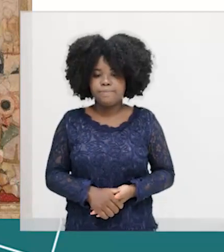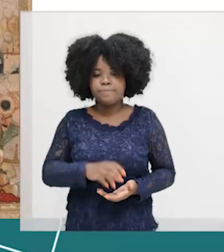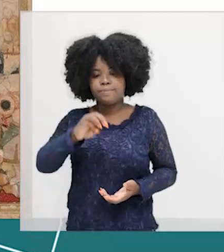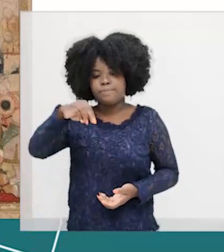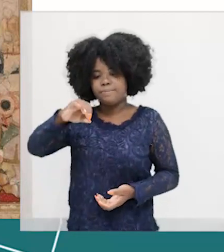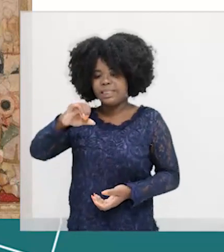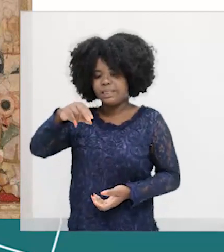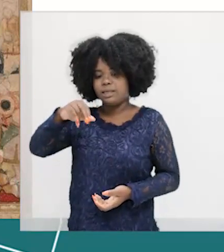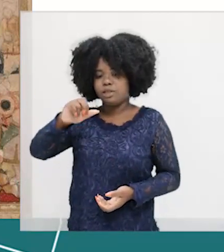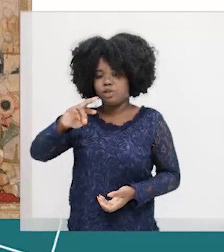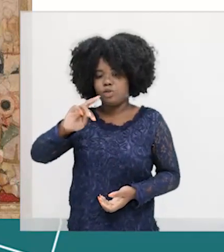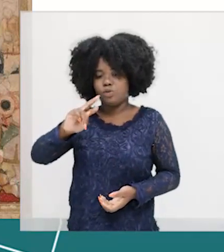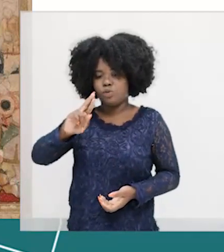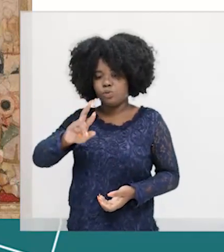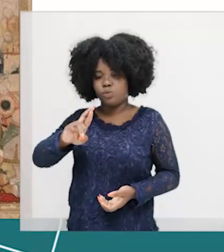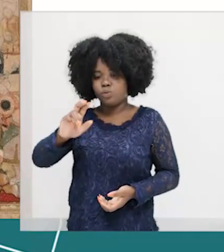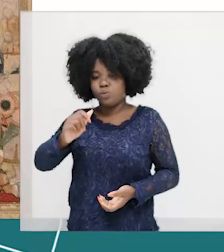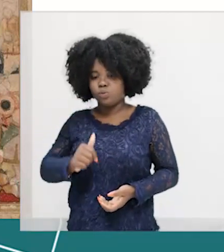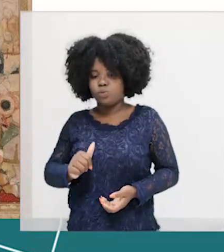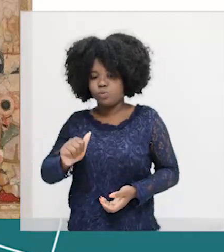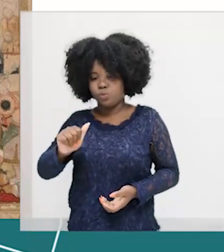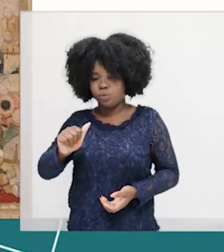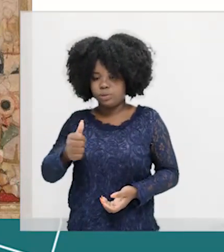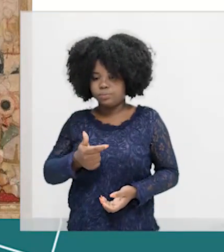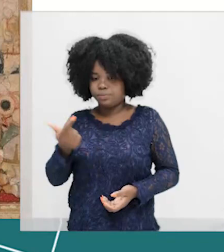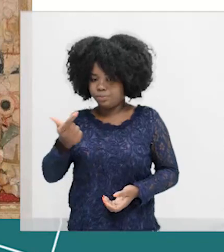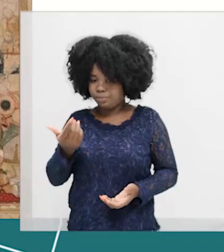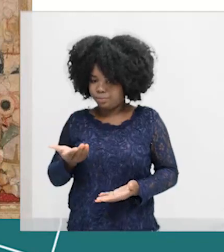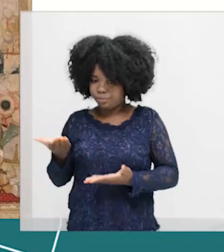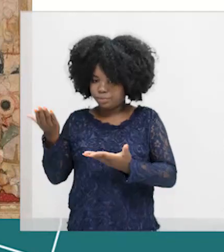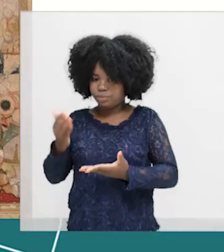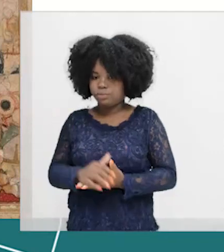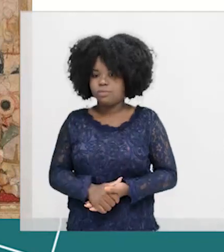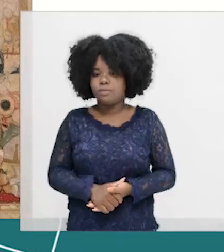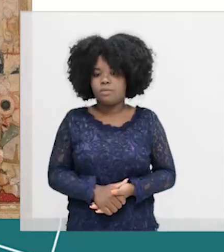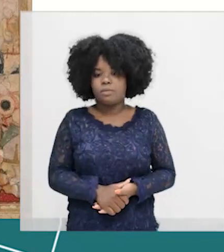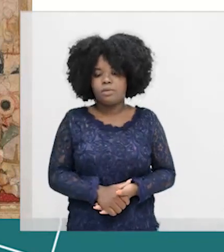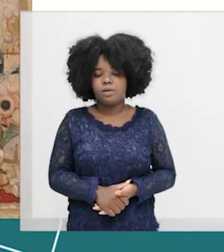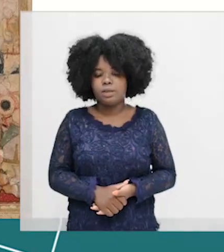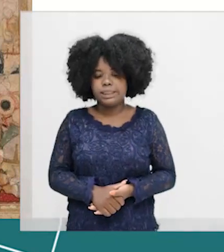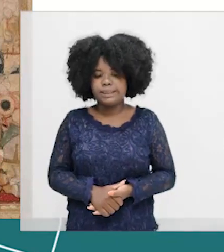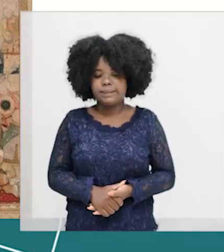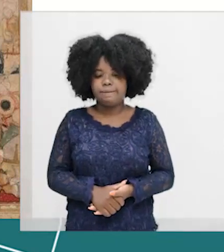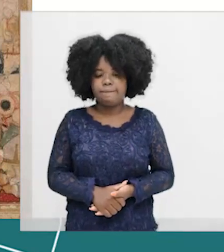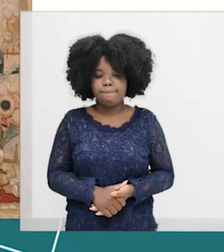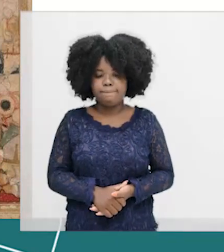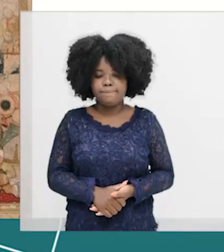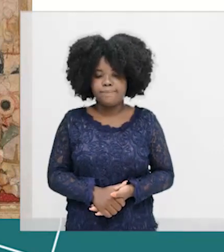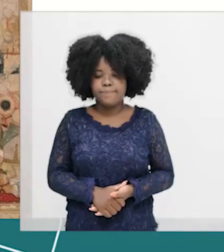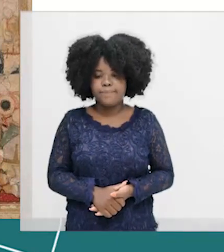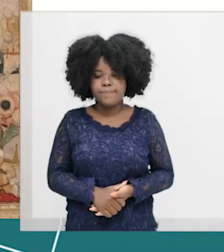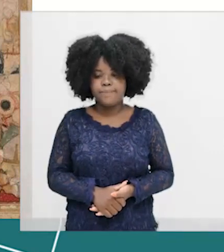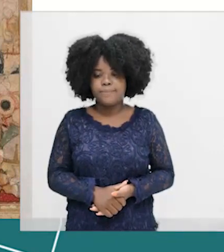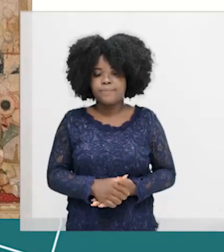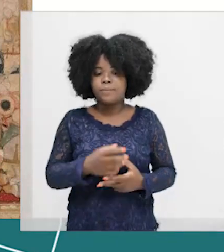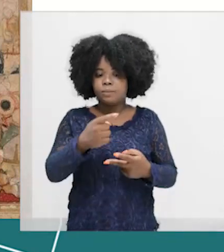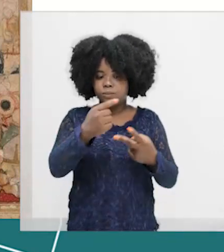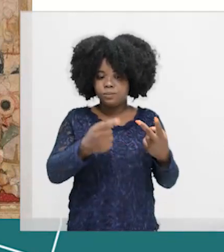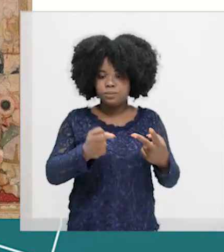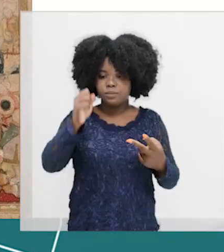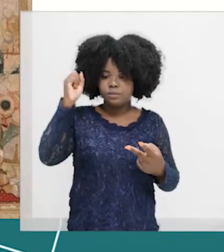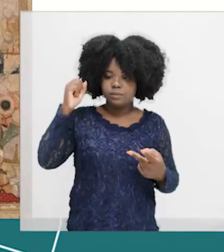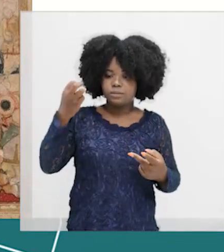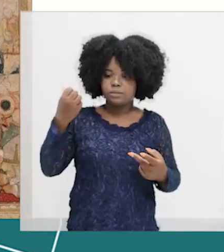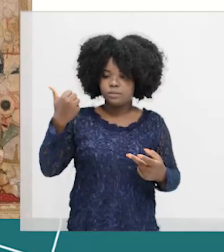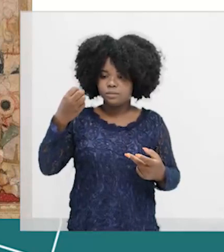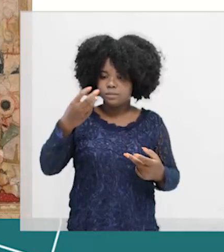uma miniatura. Esse aqui é a estação de Hariri, né, um afresco pintado em gesso, e a Batalha de Camelo de Ali e Aisha, ambas do século